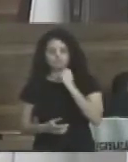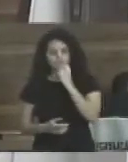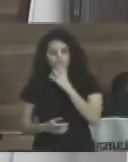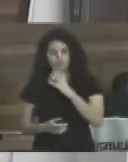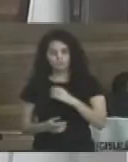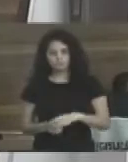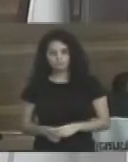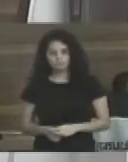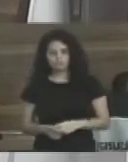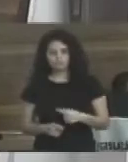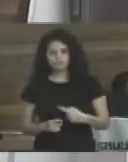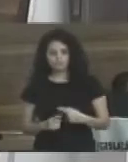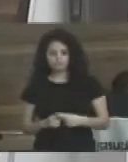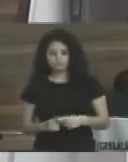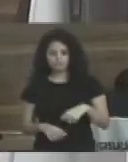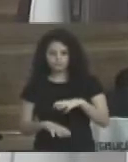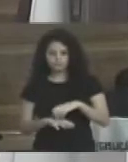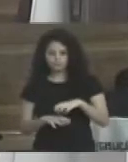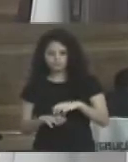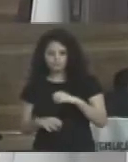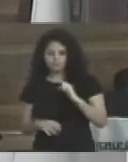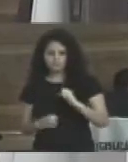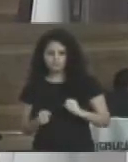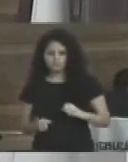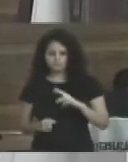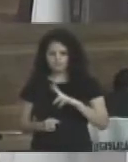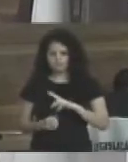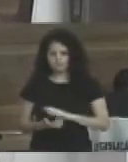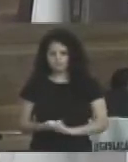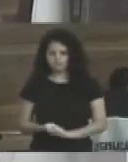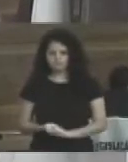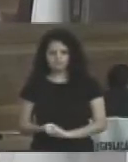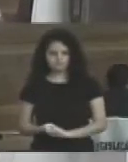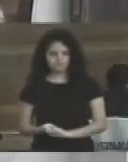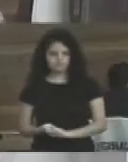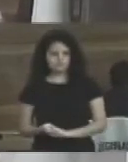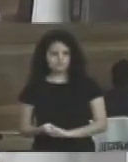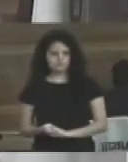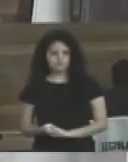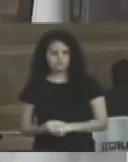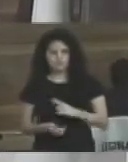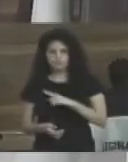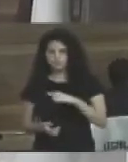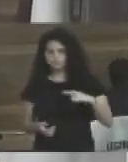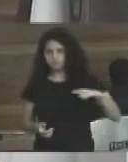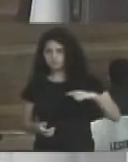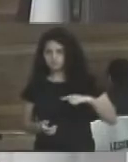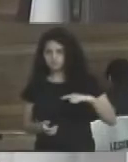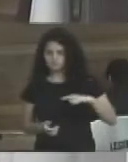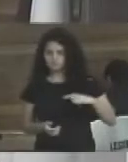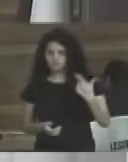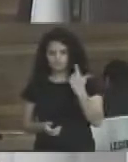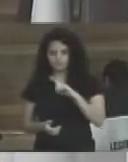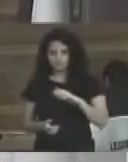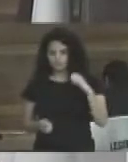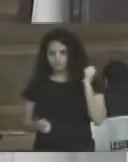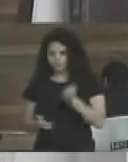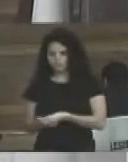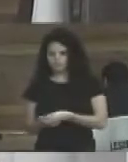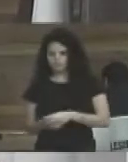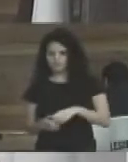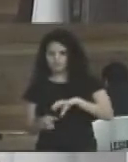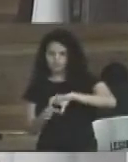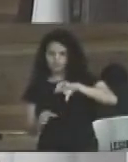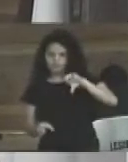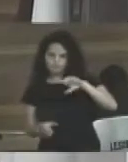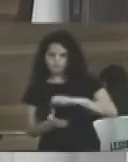ter uma referência. Onde é que eu consigo comprar um palmito do índio? Você consegue comprar o palmito na Praça Zumbi dos Palmares. Onde é que eu consigo comprar